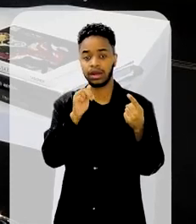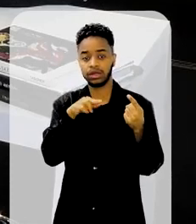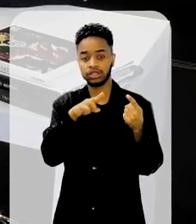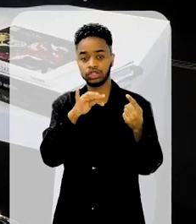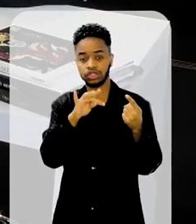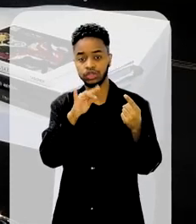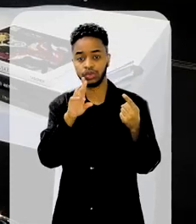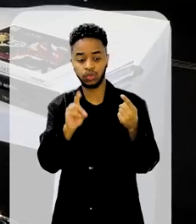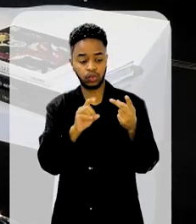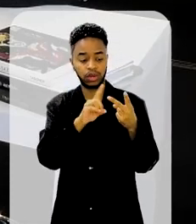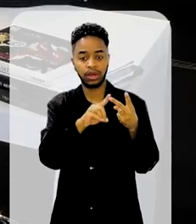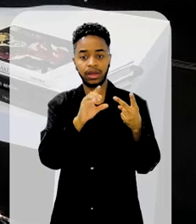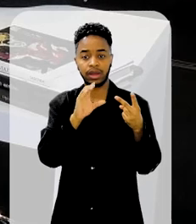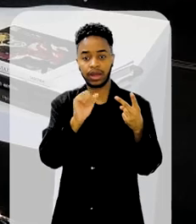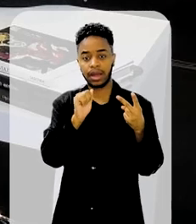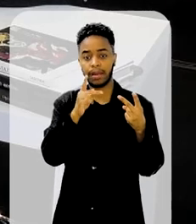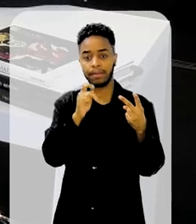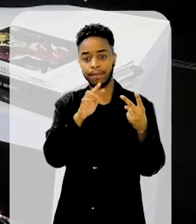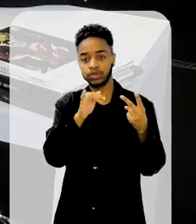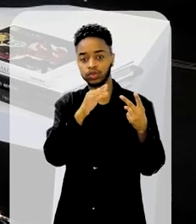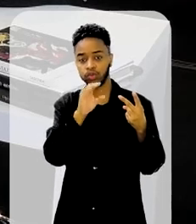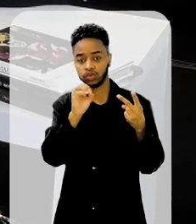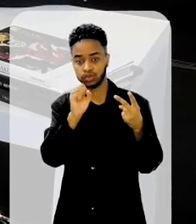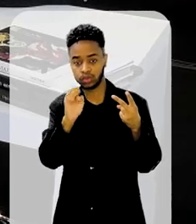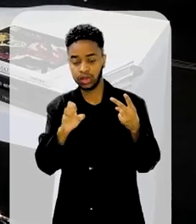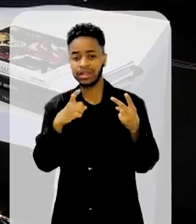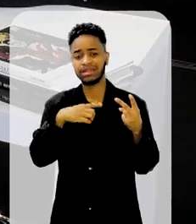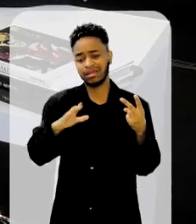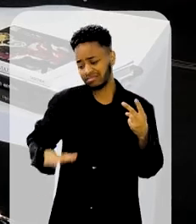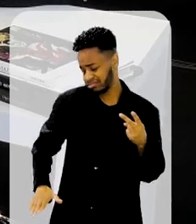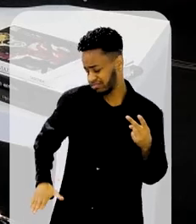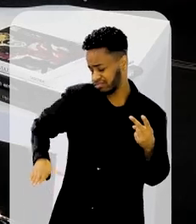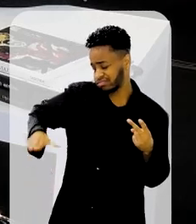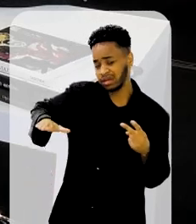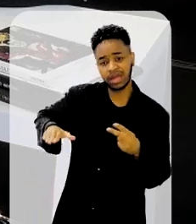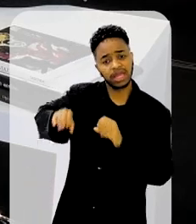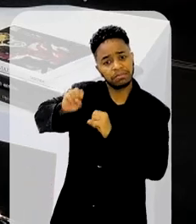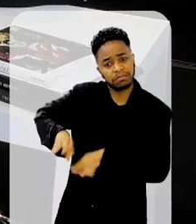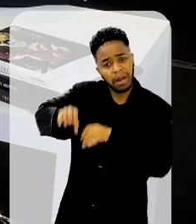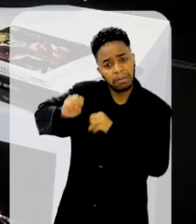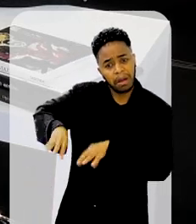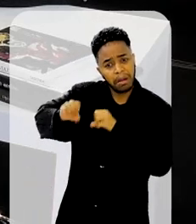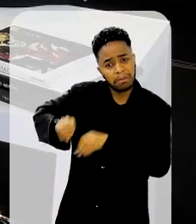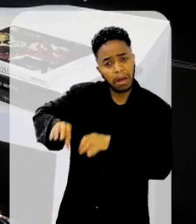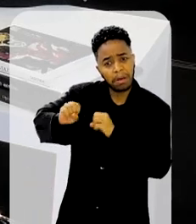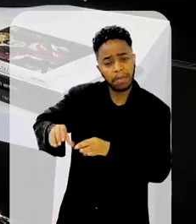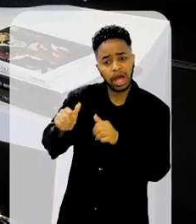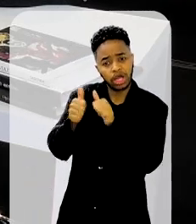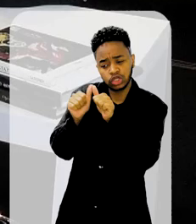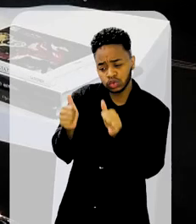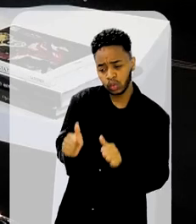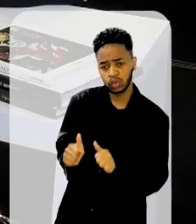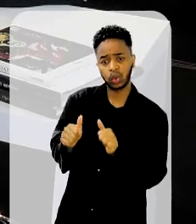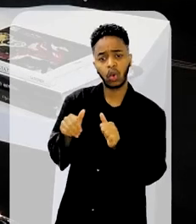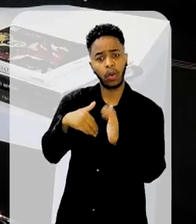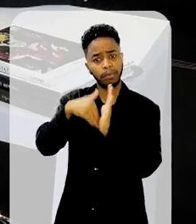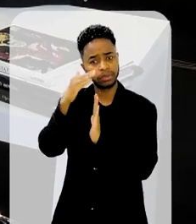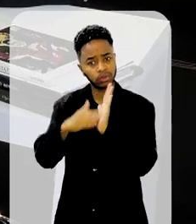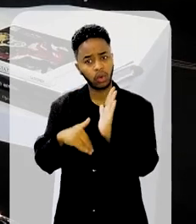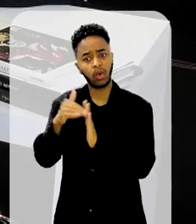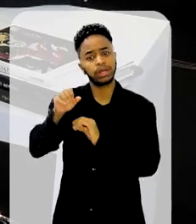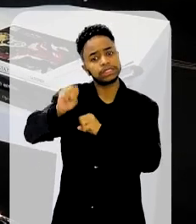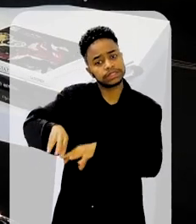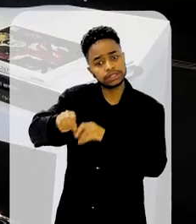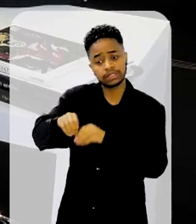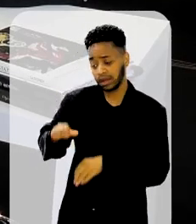Caprichoso eles desde pequenininho eles têm escolas preparatórias eles formam escultores eles